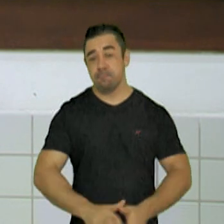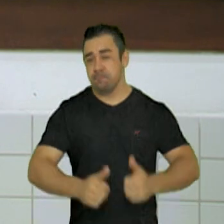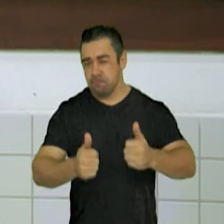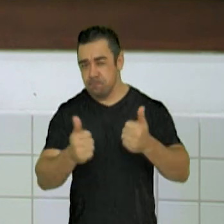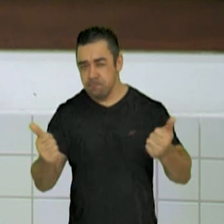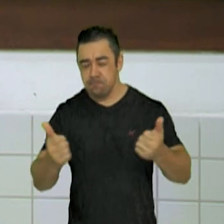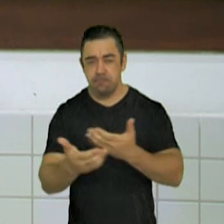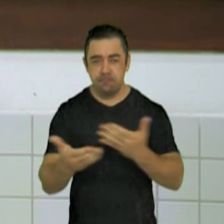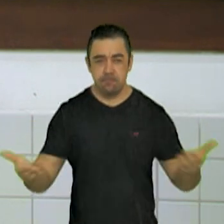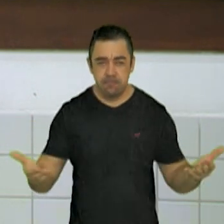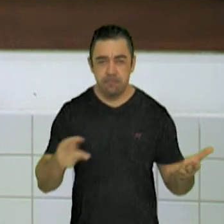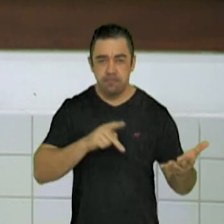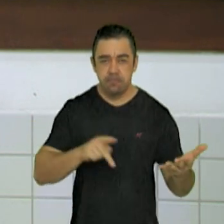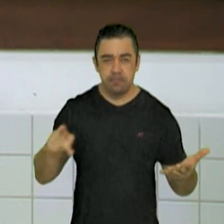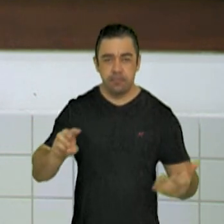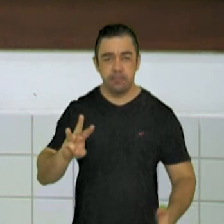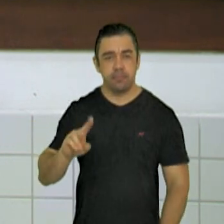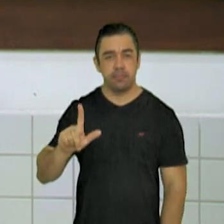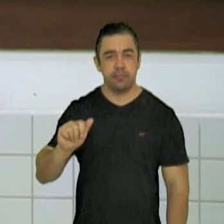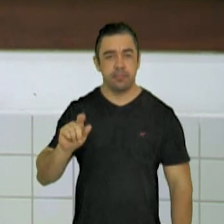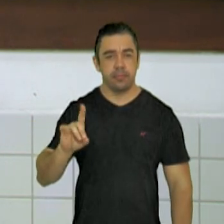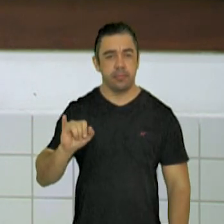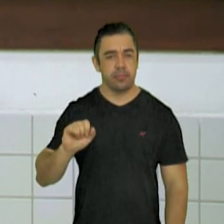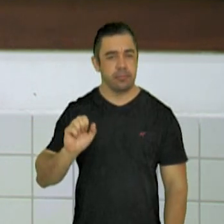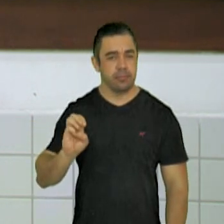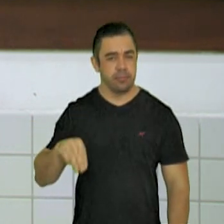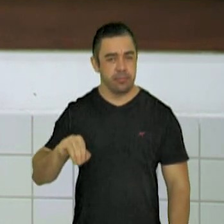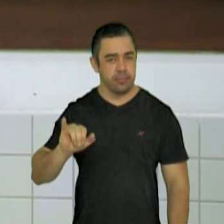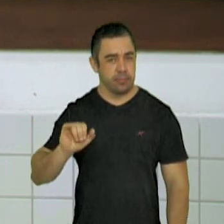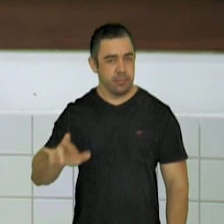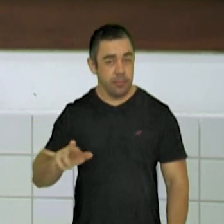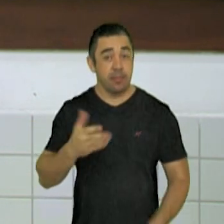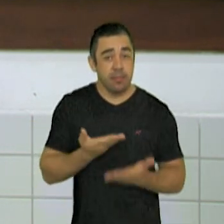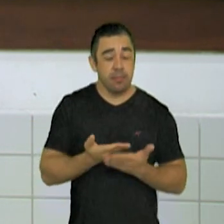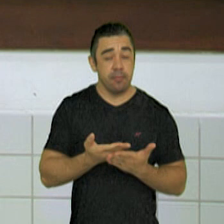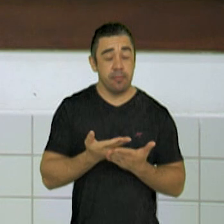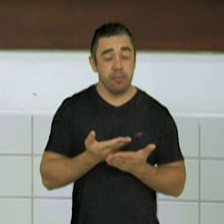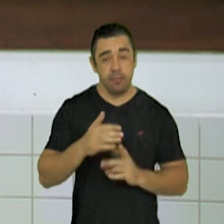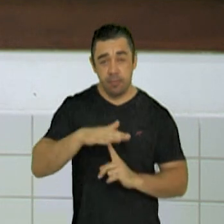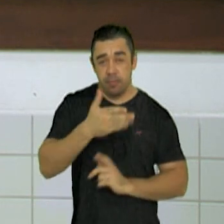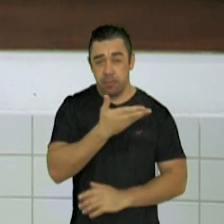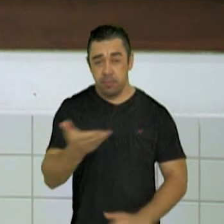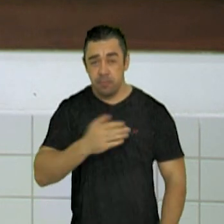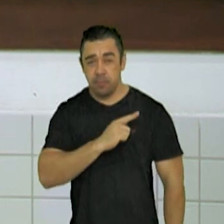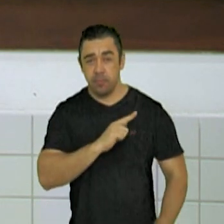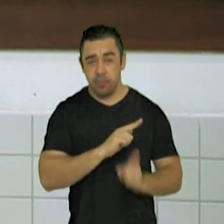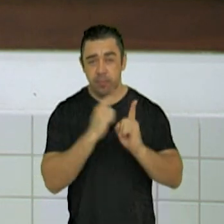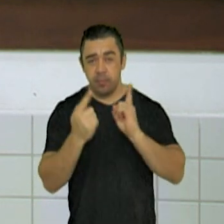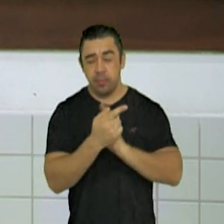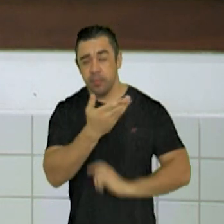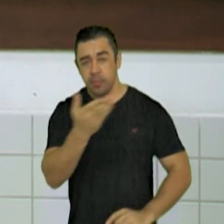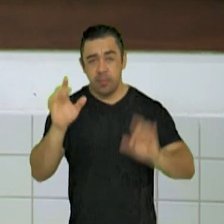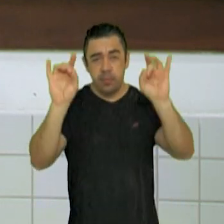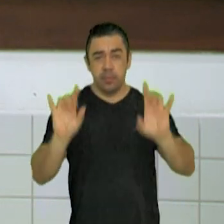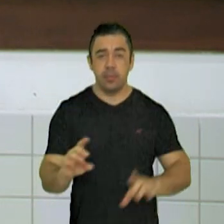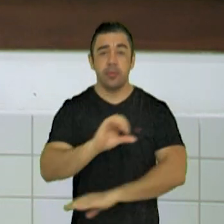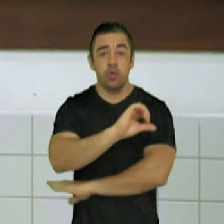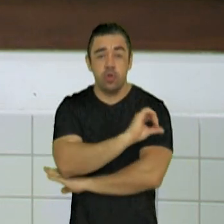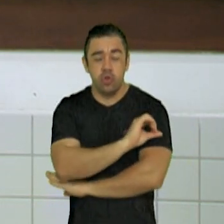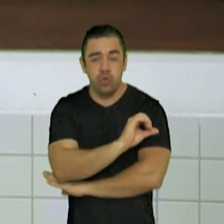Salve, salve galera! Professor Vladimir na área com mais uma aula Paraná de Geografia, especialmente para você do nono ano do